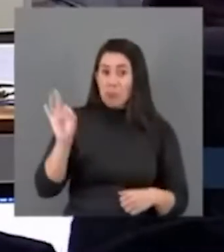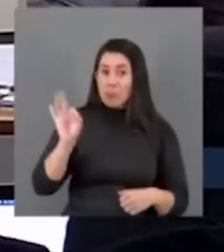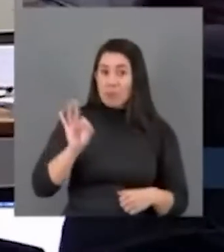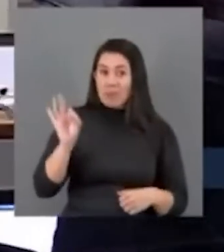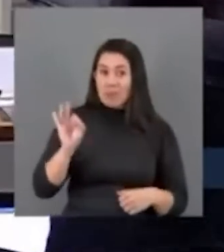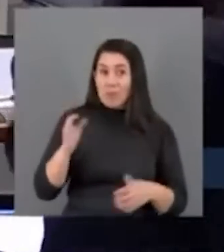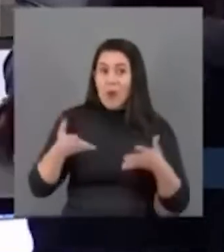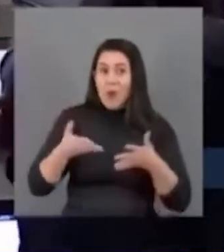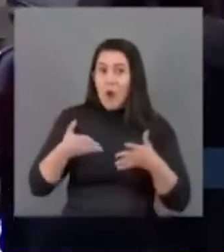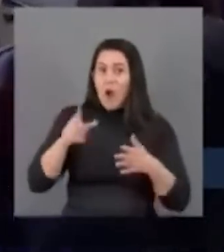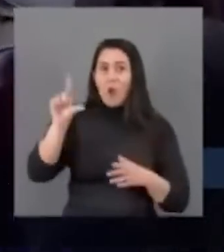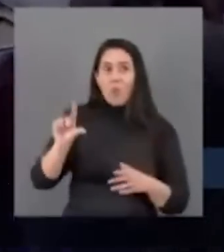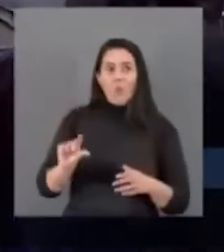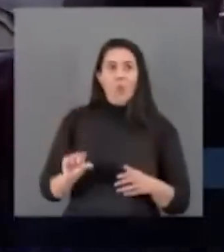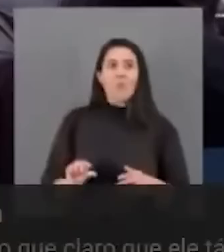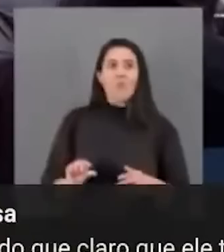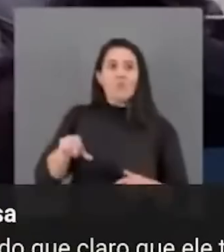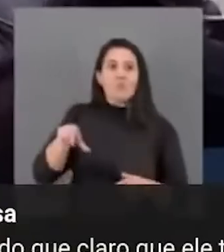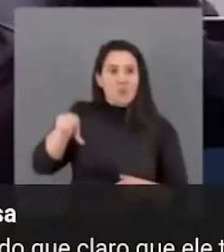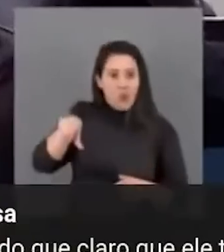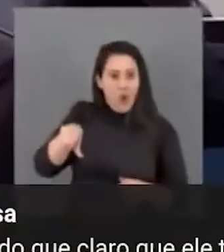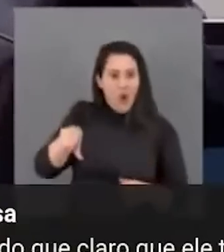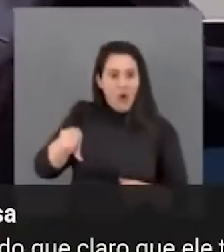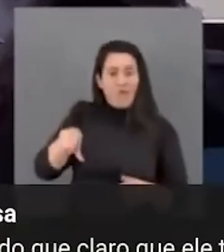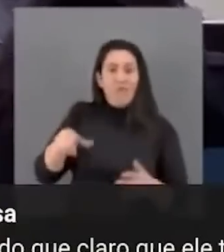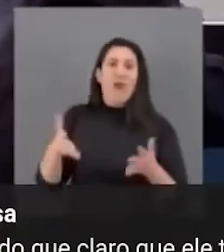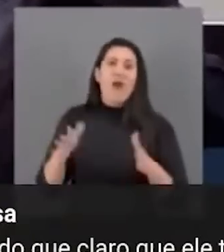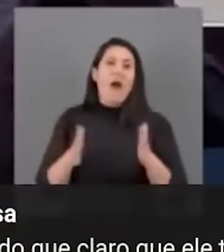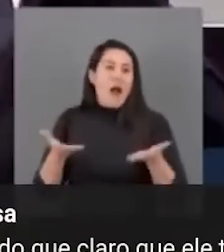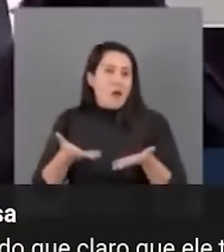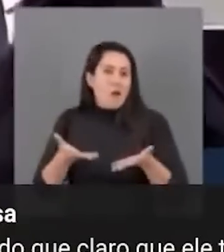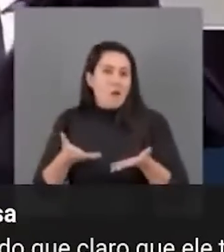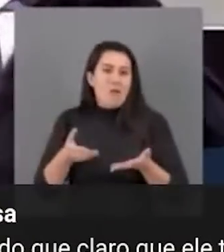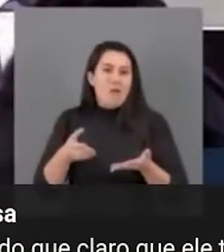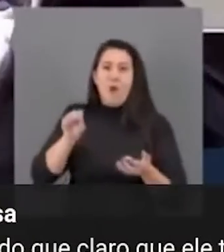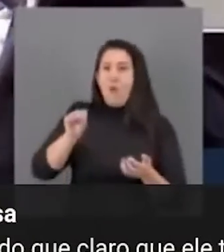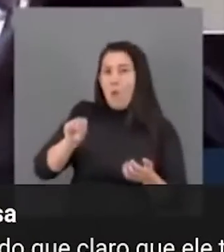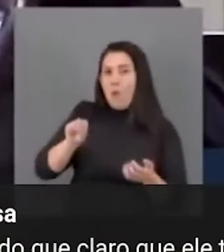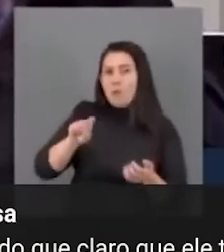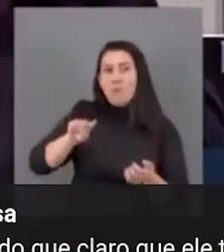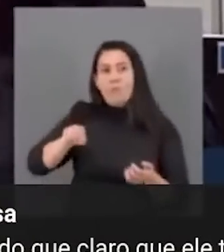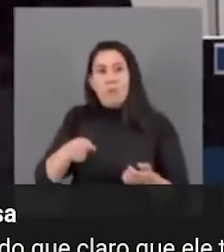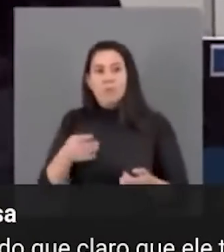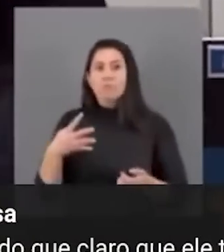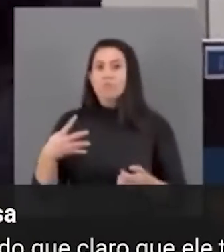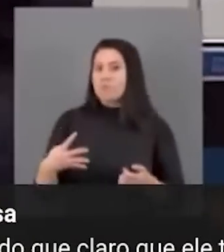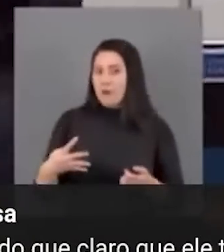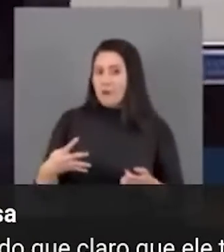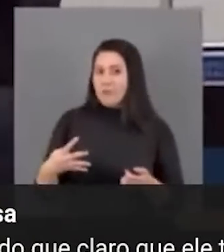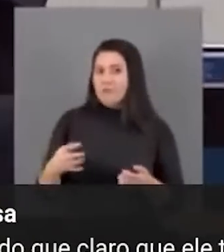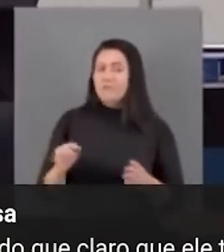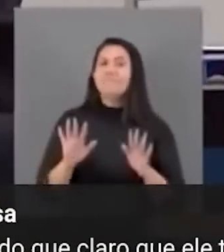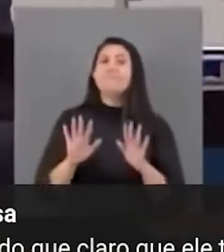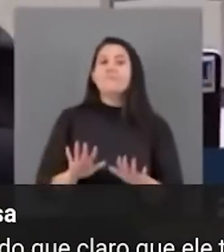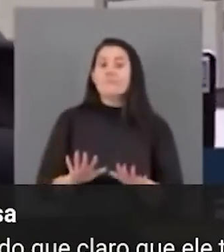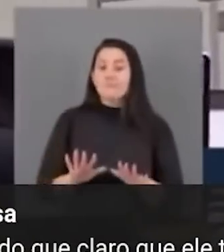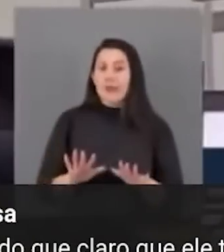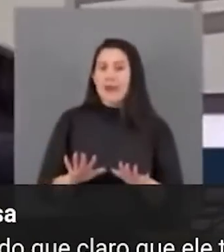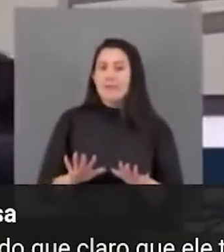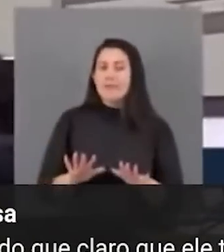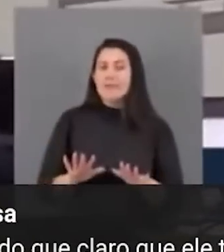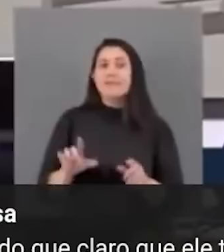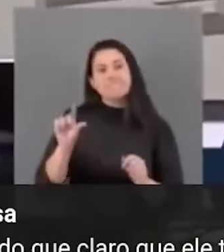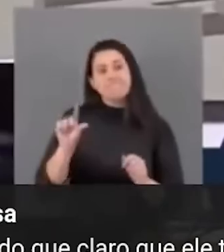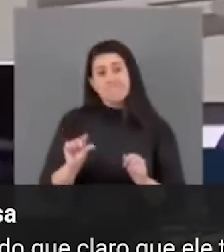8.5 então a gente teve aí uma uma ligeira piora mas muito perto ainda do melhor momento dos últimos seis sete anos né